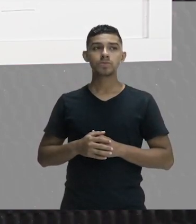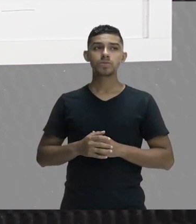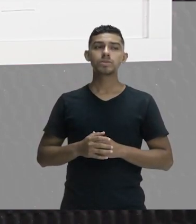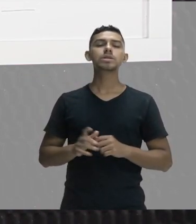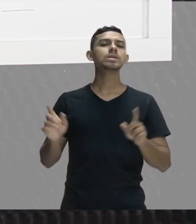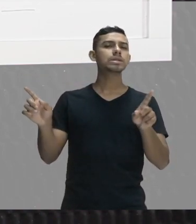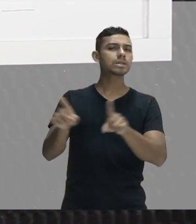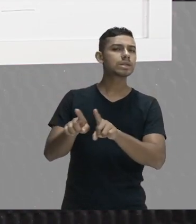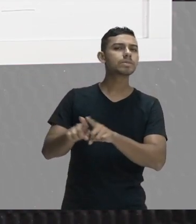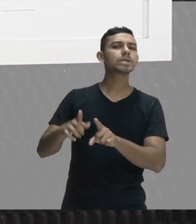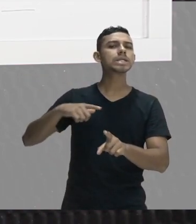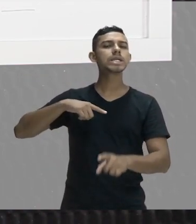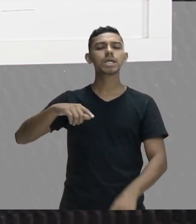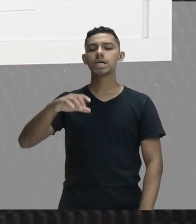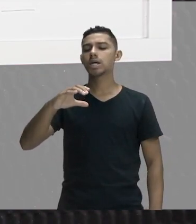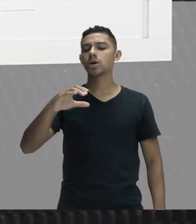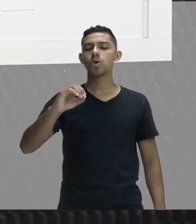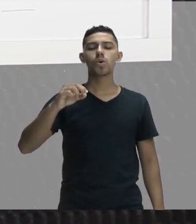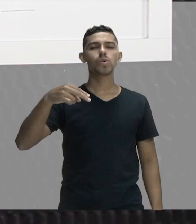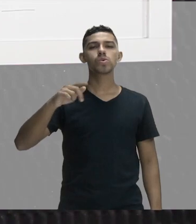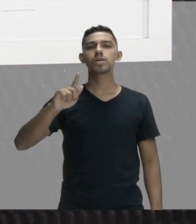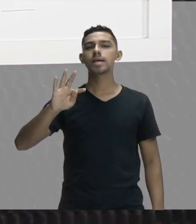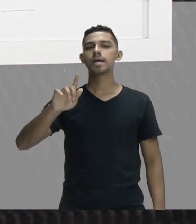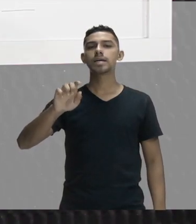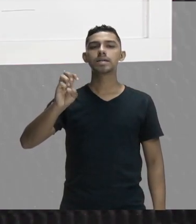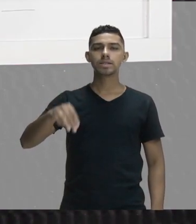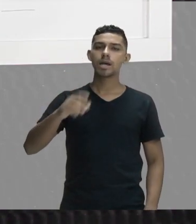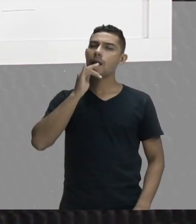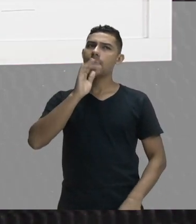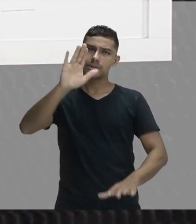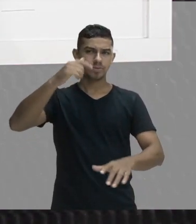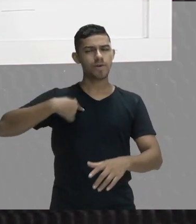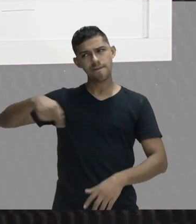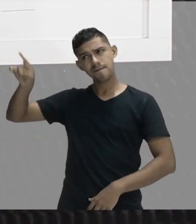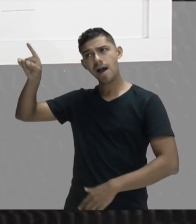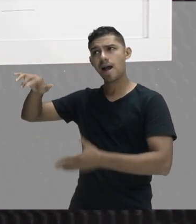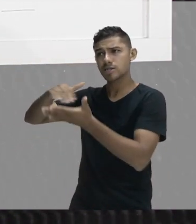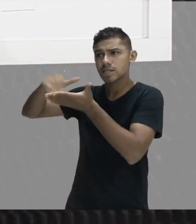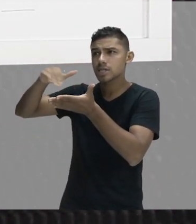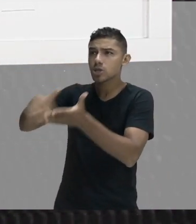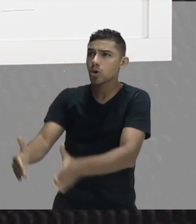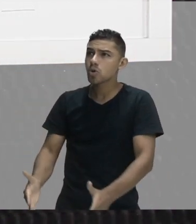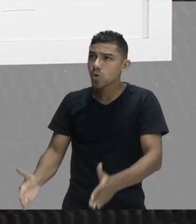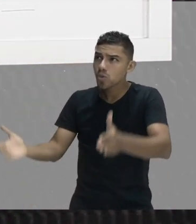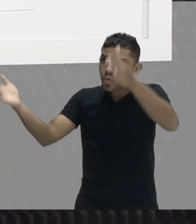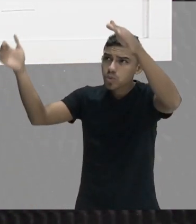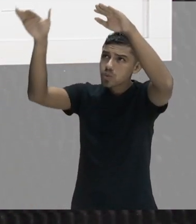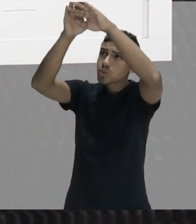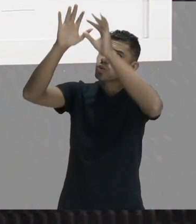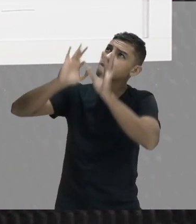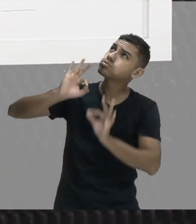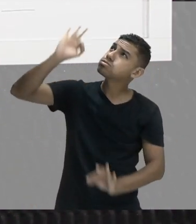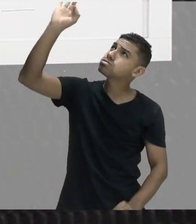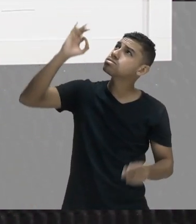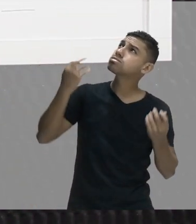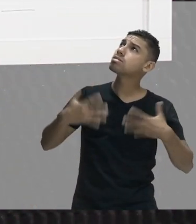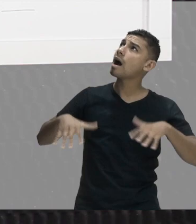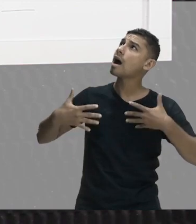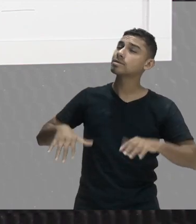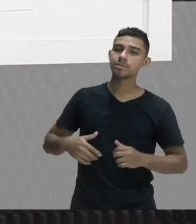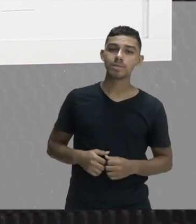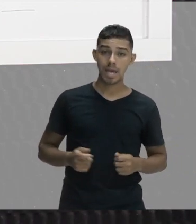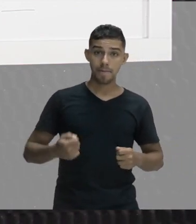também envolve contagem. Vamos supor que você trabalha no escritório lá no 3º andar, né, e você chega no seu... Você